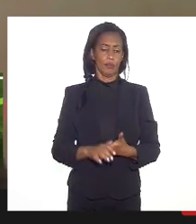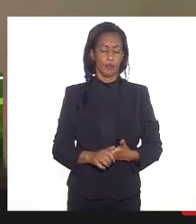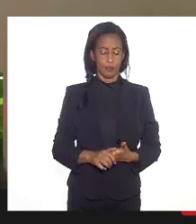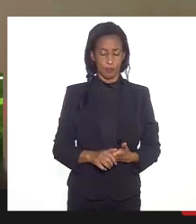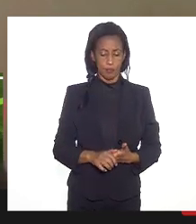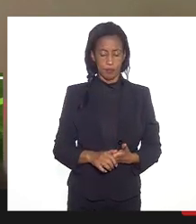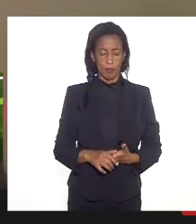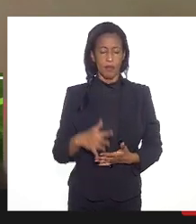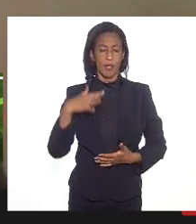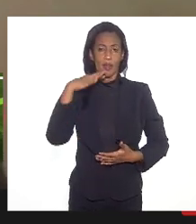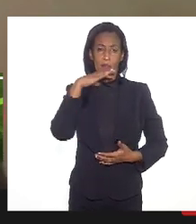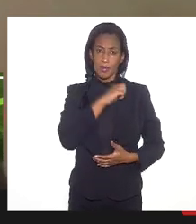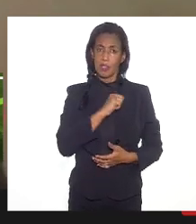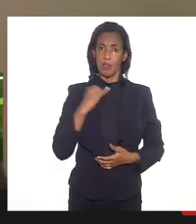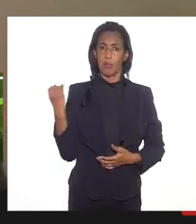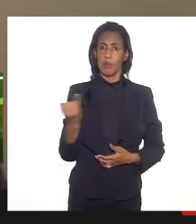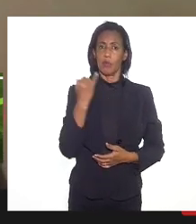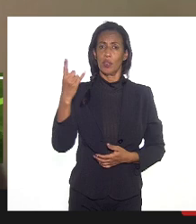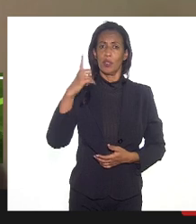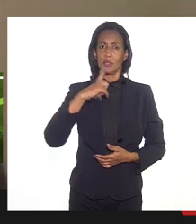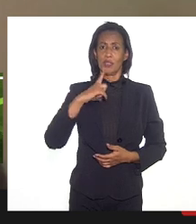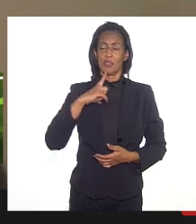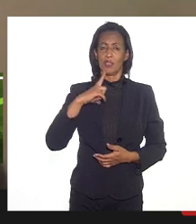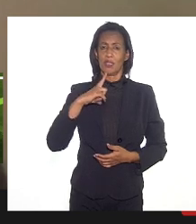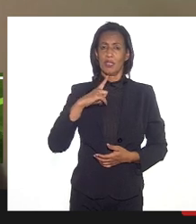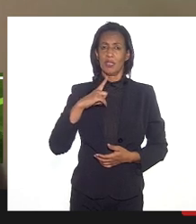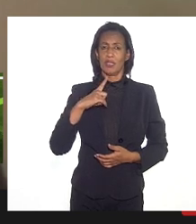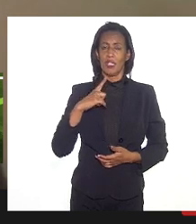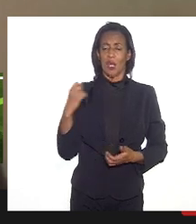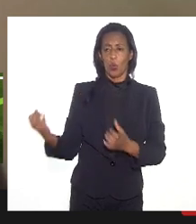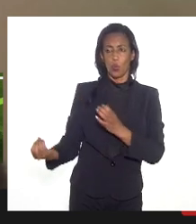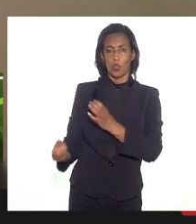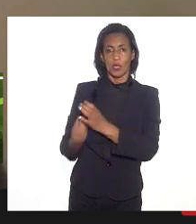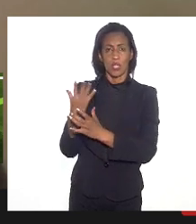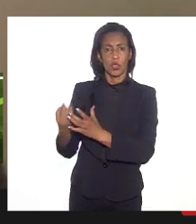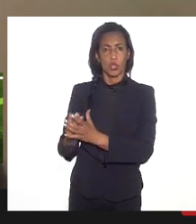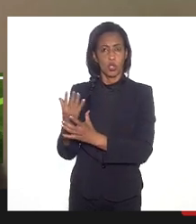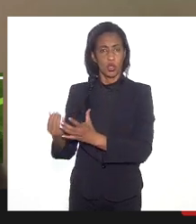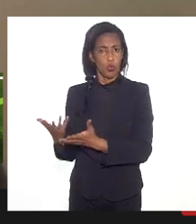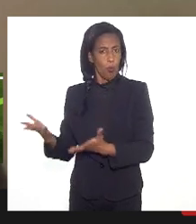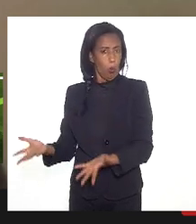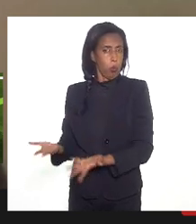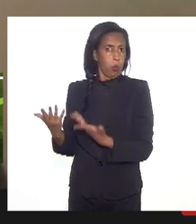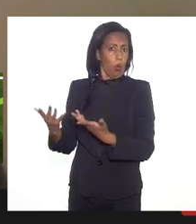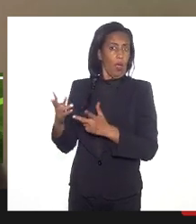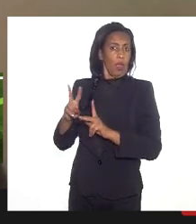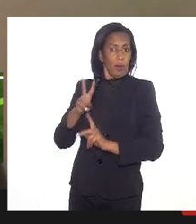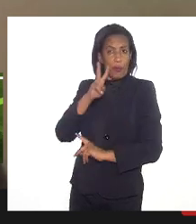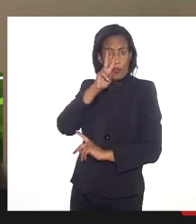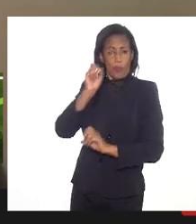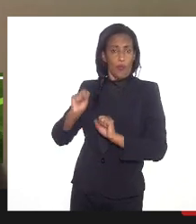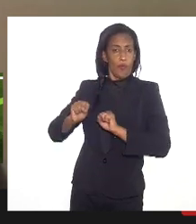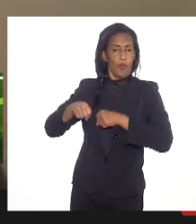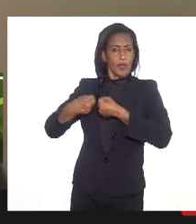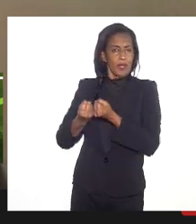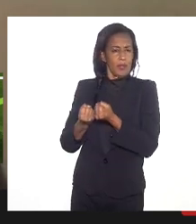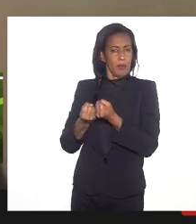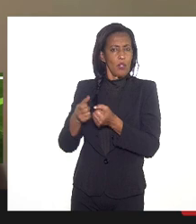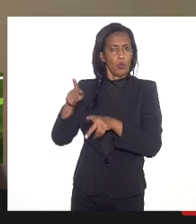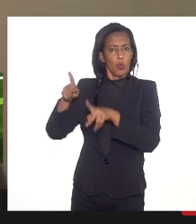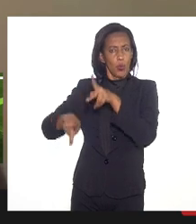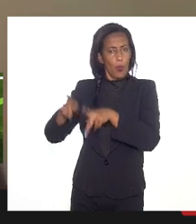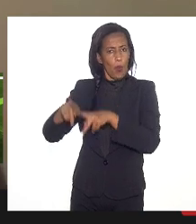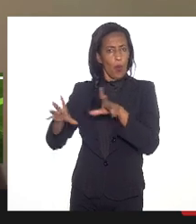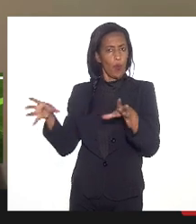a importância de que haja previsão específica sobre o incentivo e o fortalecimento da população dos povos e